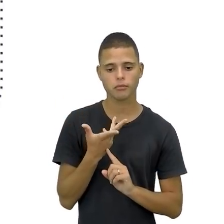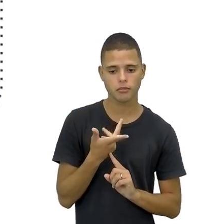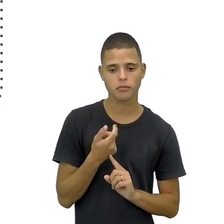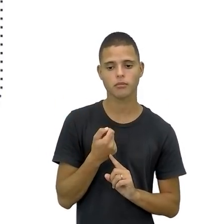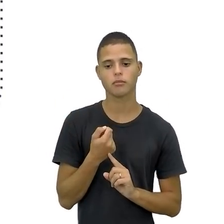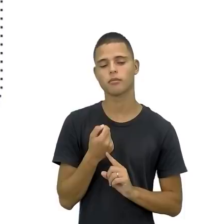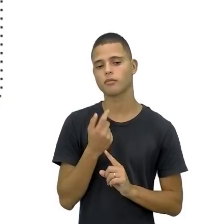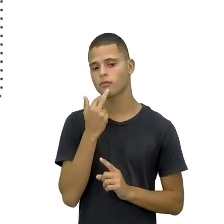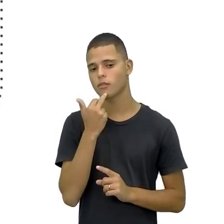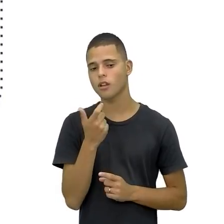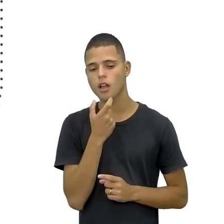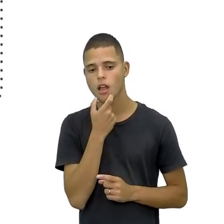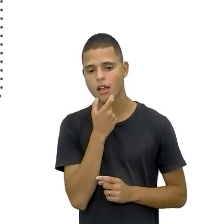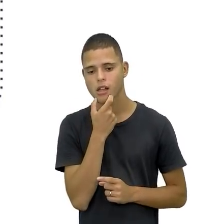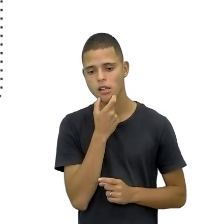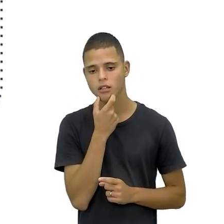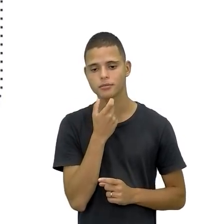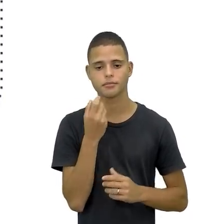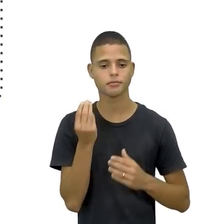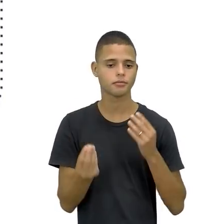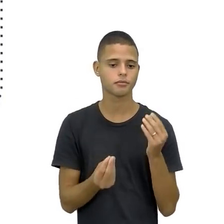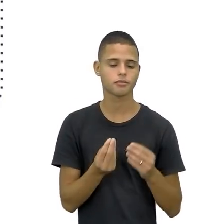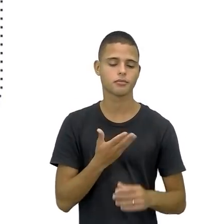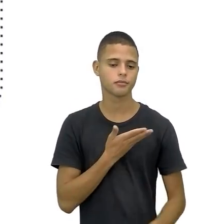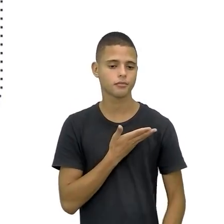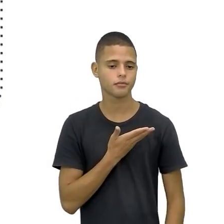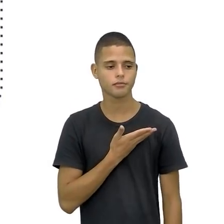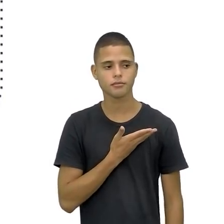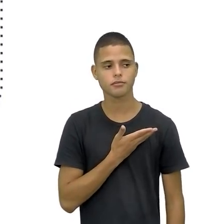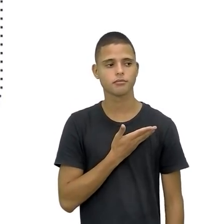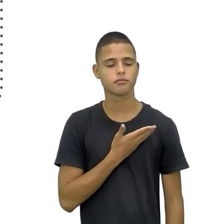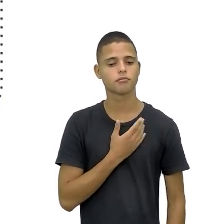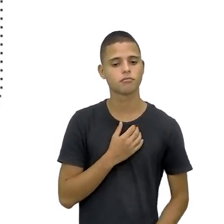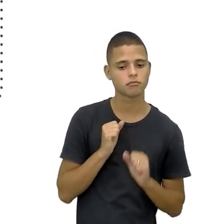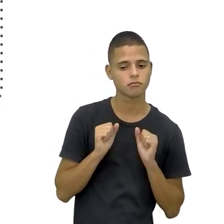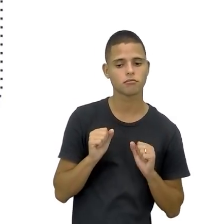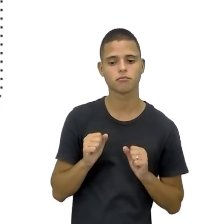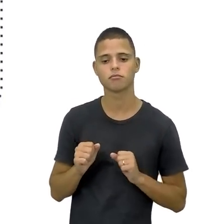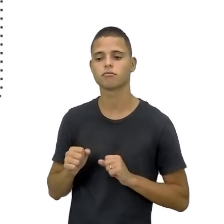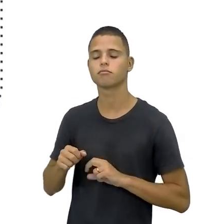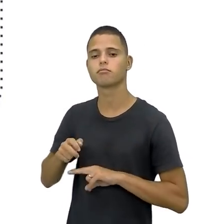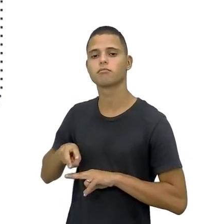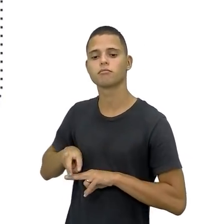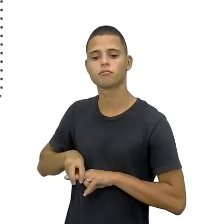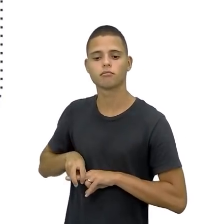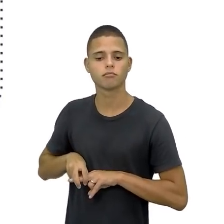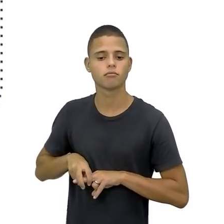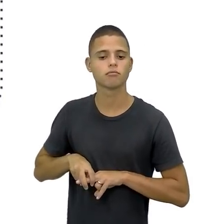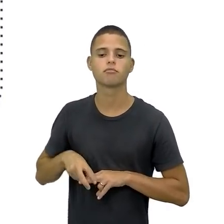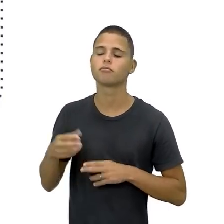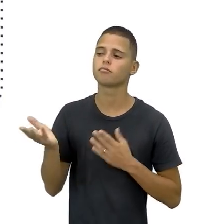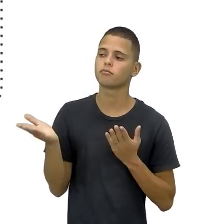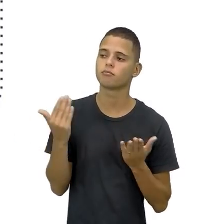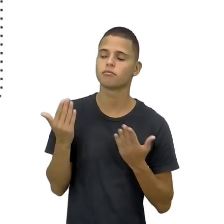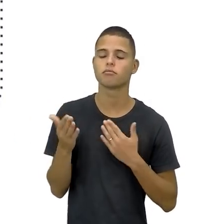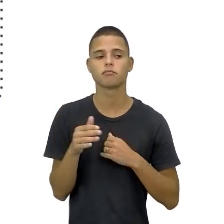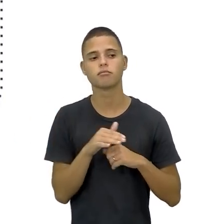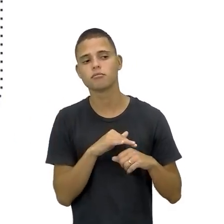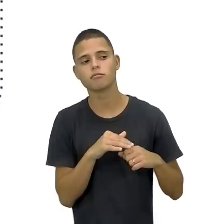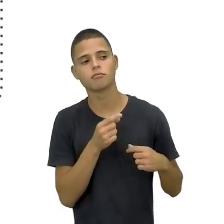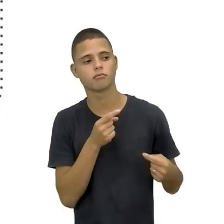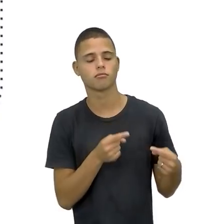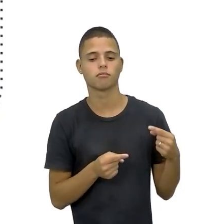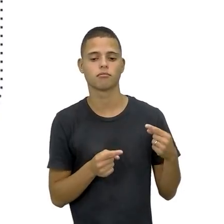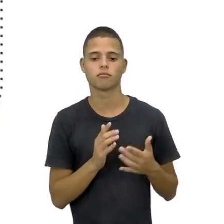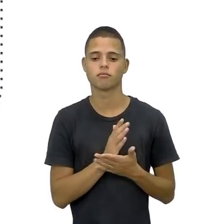língua inglesa, né? Como é que os nossos professores, colegas, parceiros podem sentar ali e também discutir aquelas habilidades que já foram